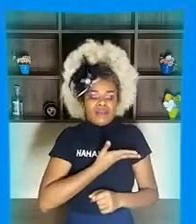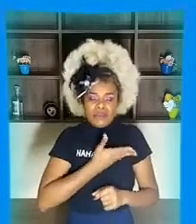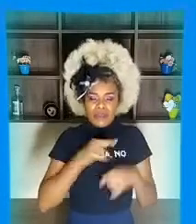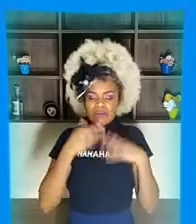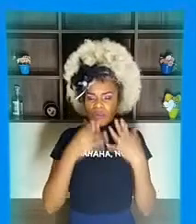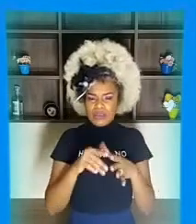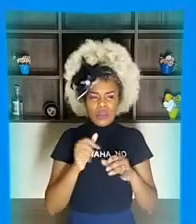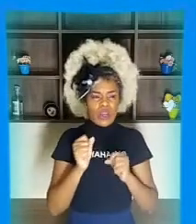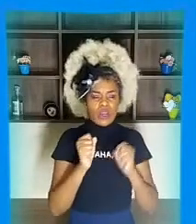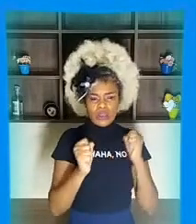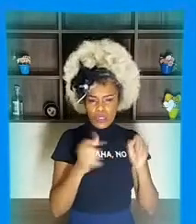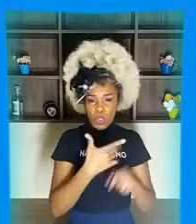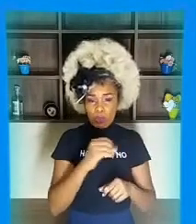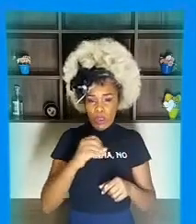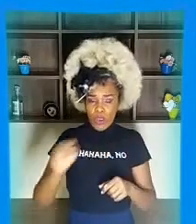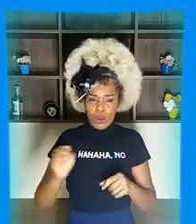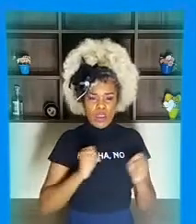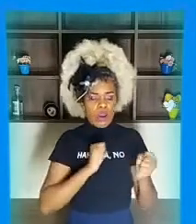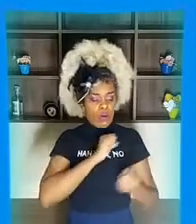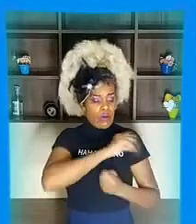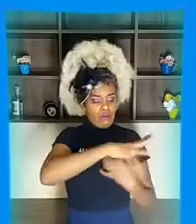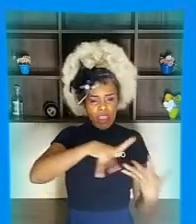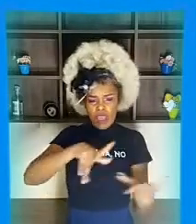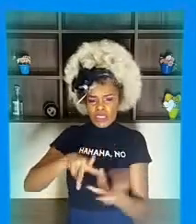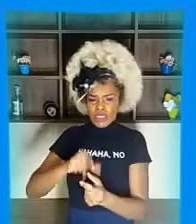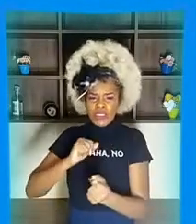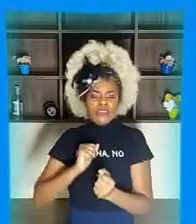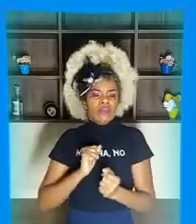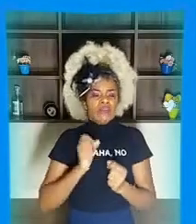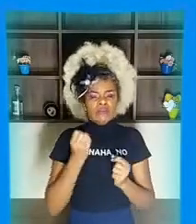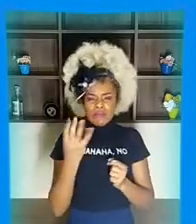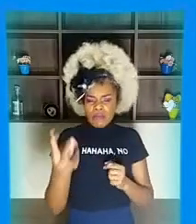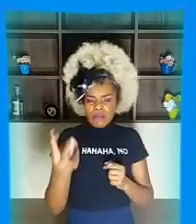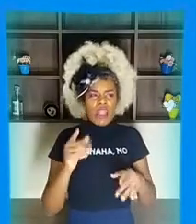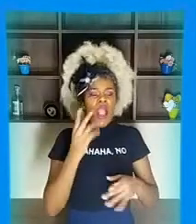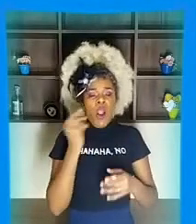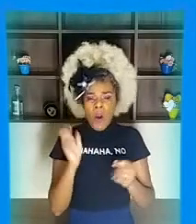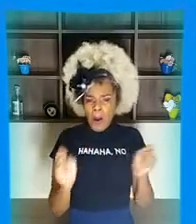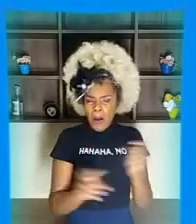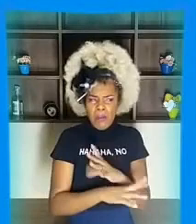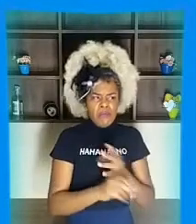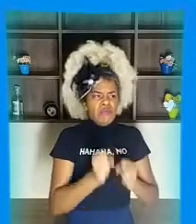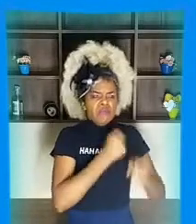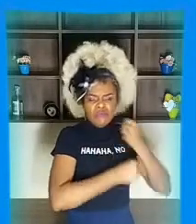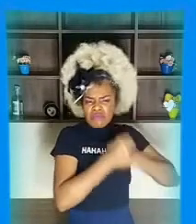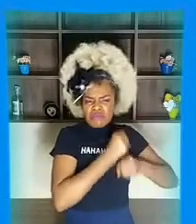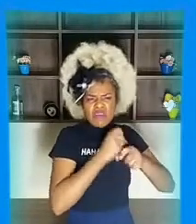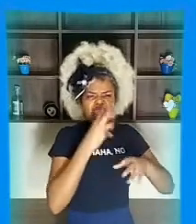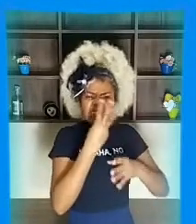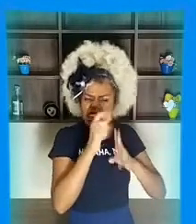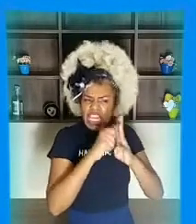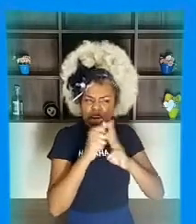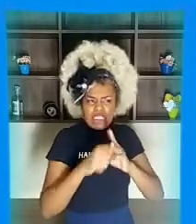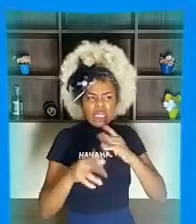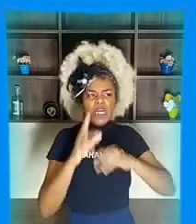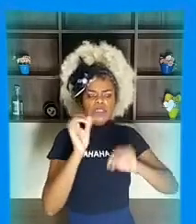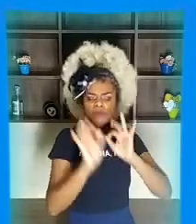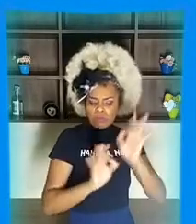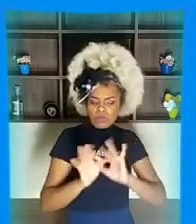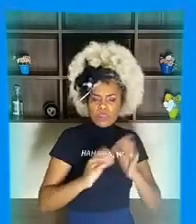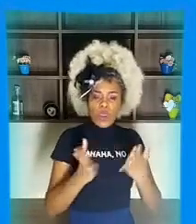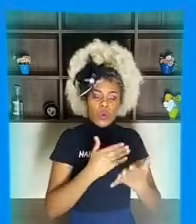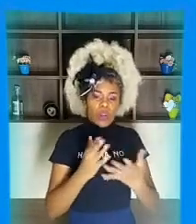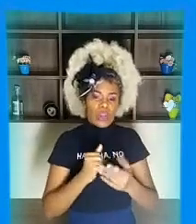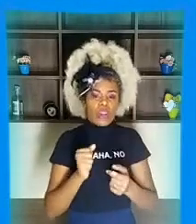em 2008, que é o Viajante do Universo, e o outro ficou pronto ano passado, depois de 3 anos de elaboração, que é o Livro Imortal. Esses dois CDs